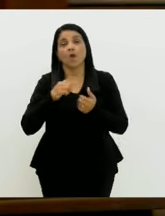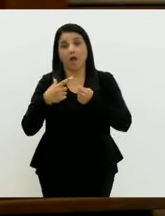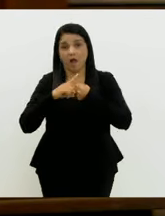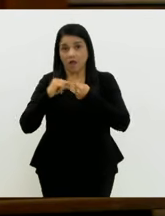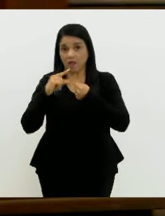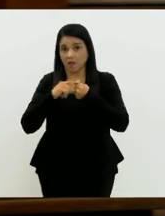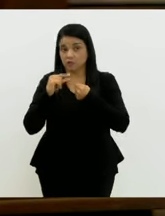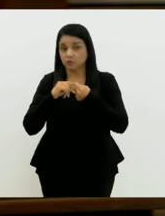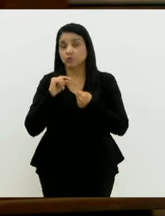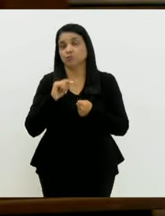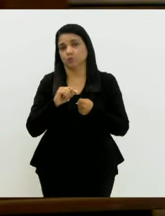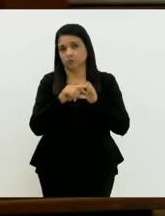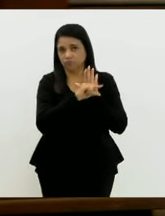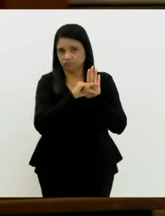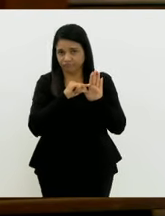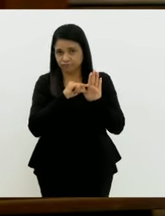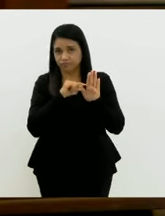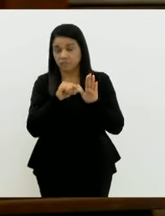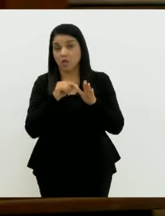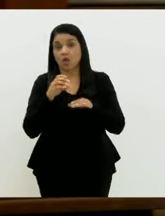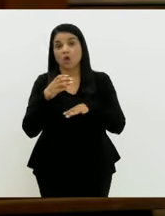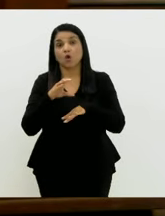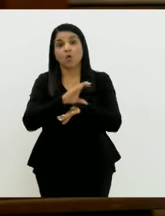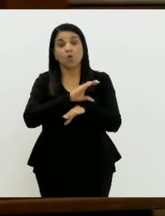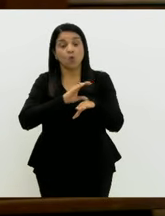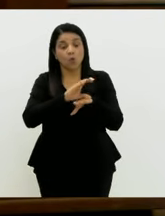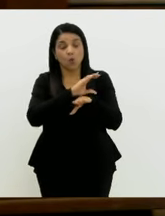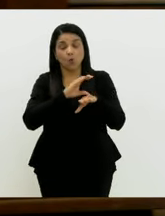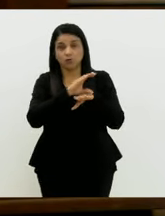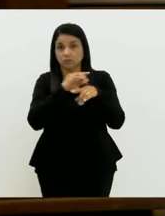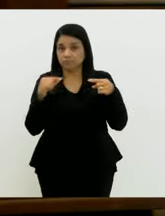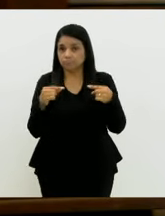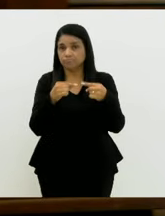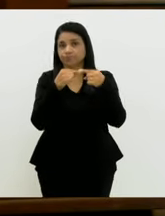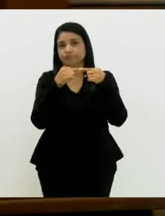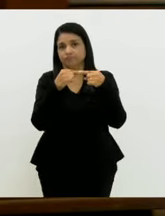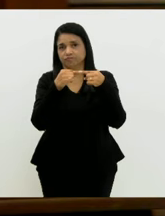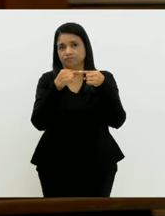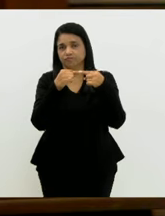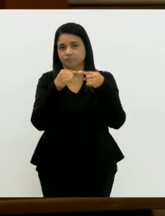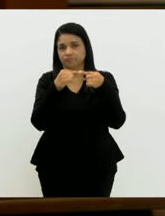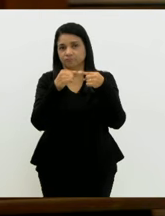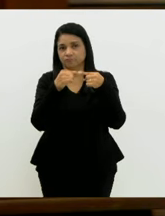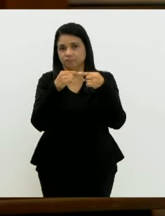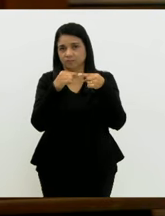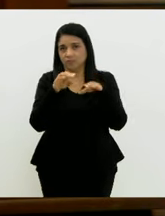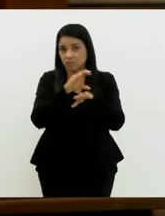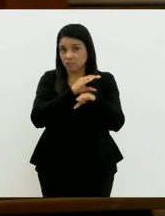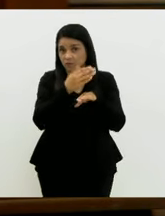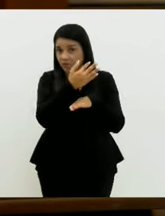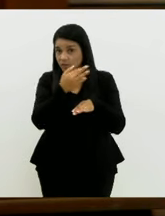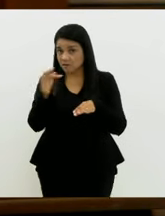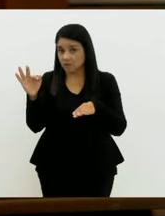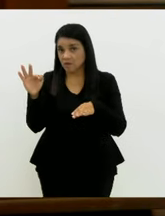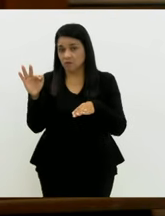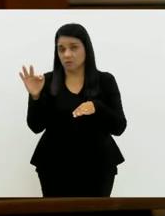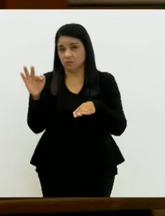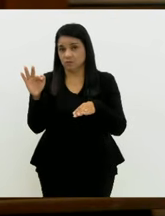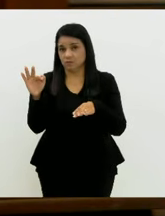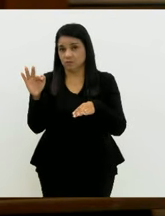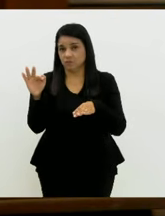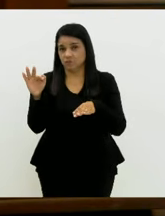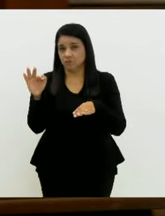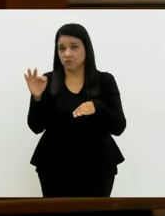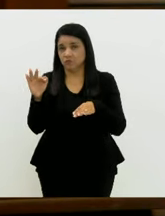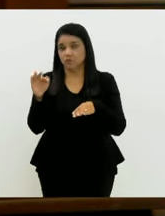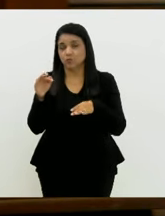É constitucional, está na Constituição Federal promulgada nos últimos dias do